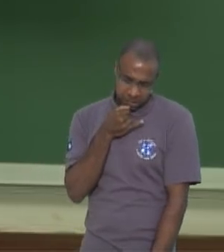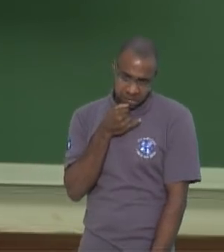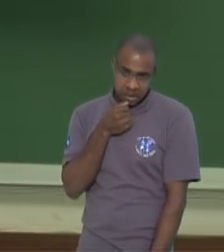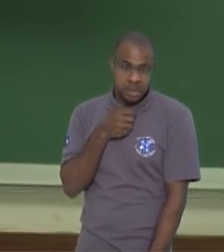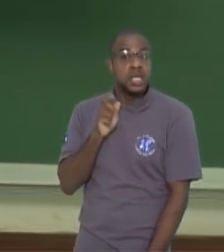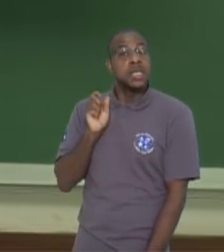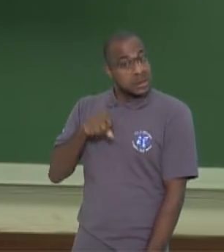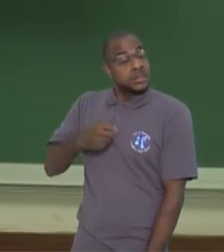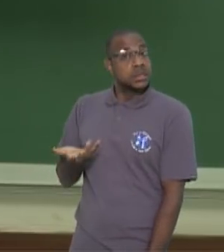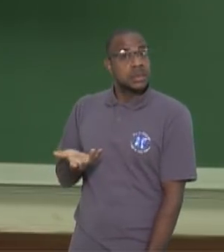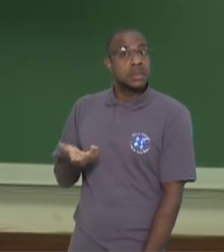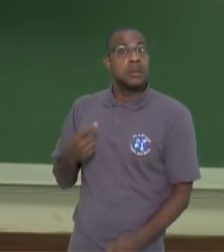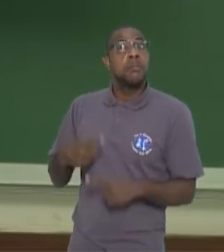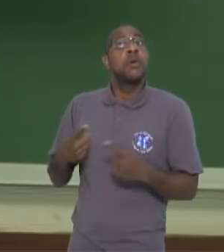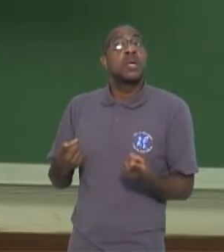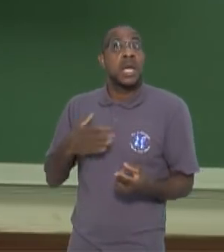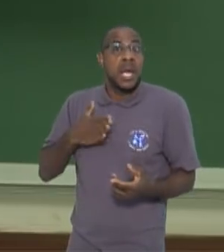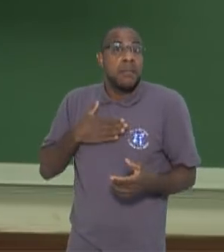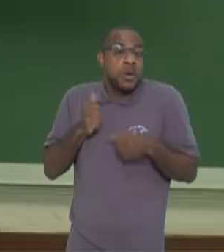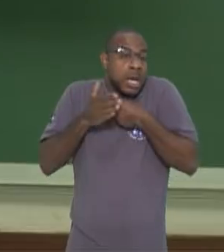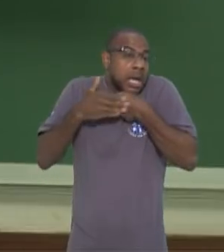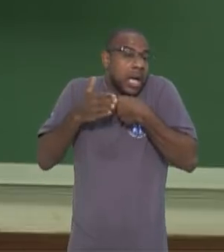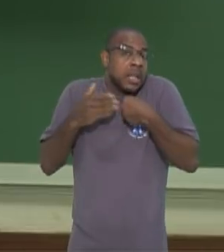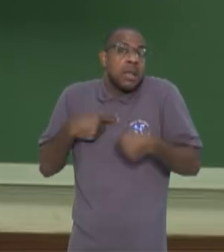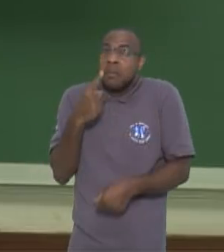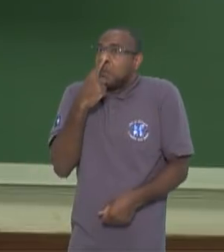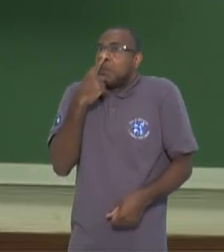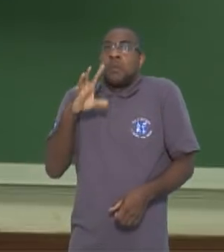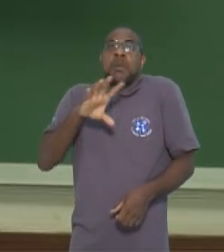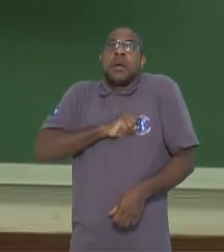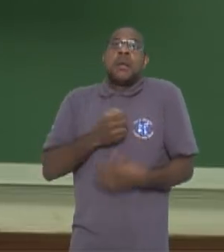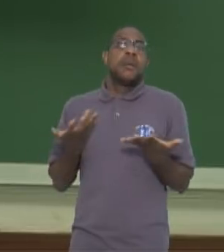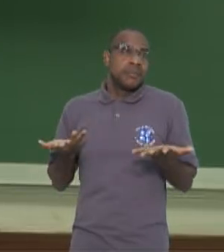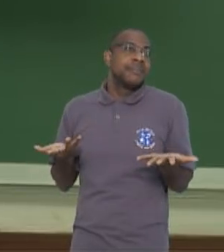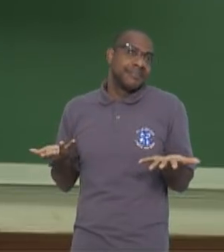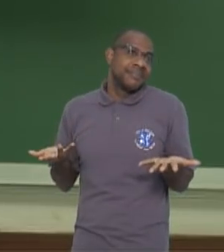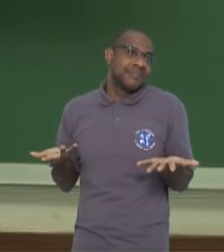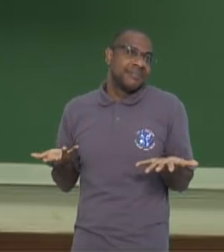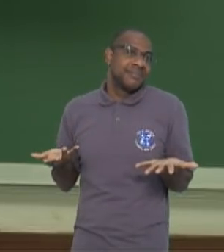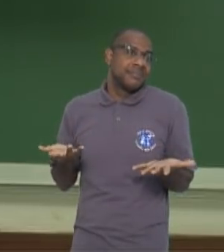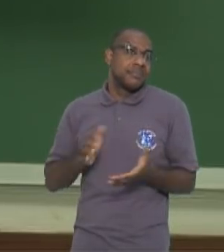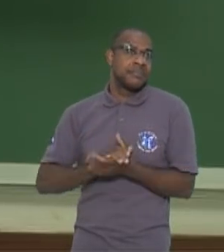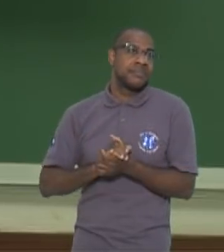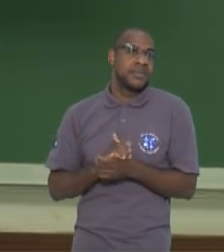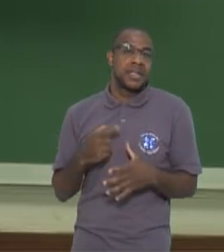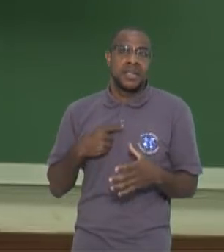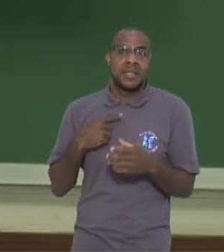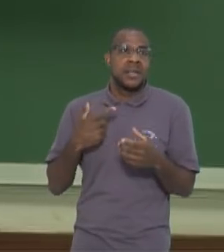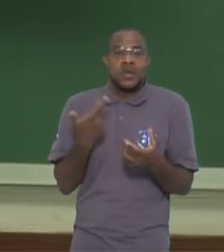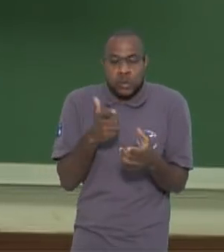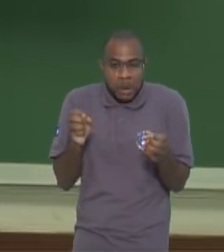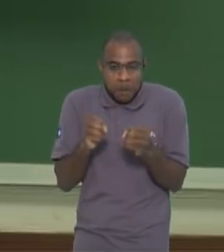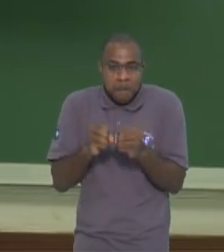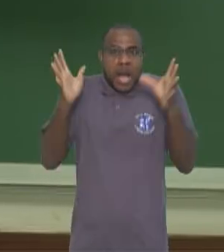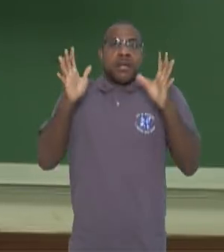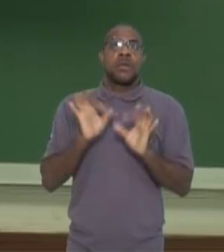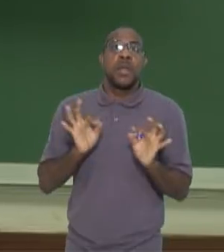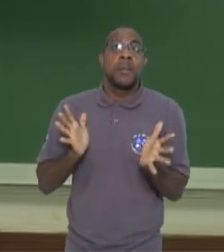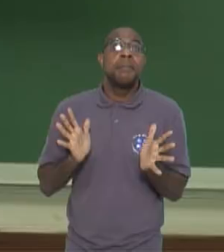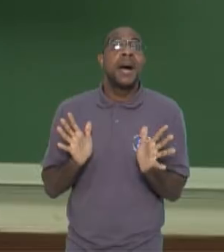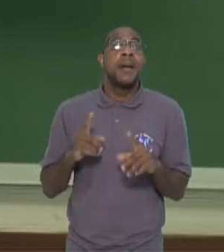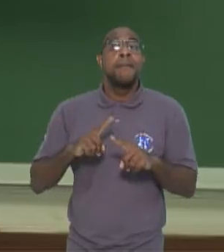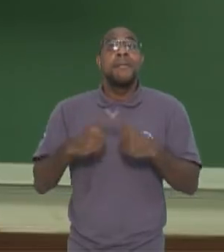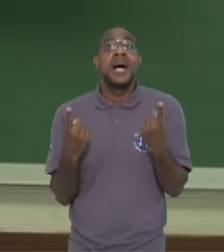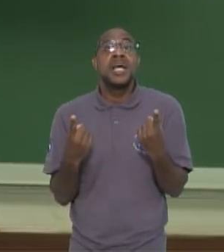um poder envolvido, ele não é necessariamente mágico, né? Porque eu não estou desenvolvendo assim uma magia com ele, mas ele